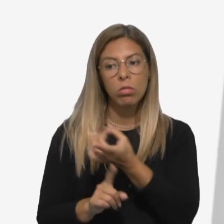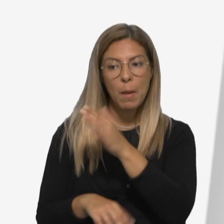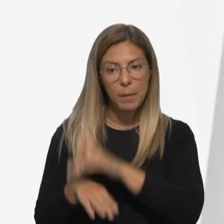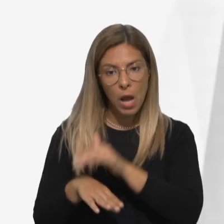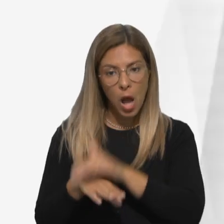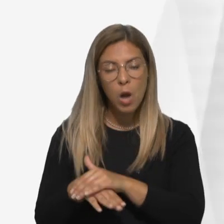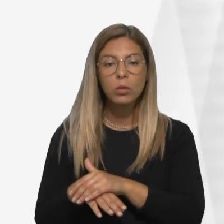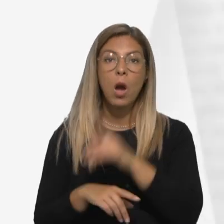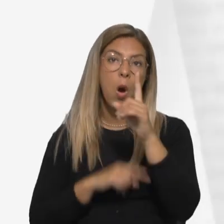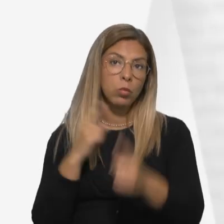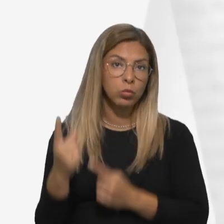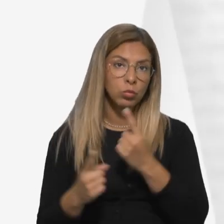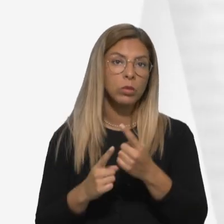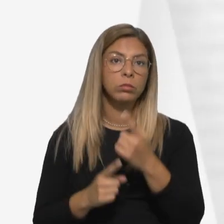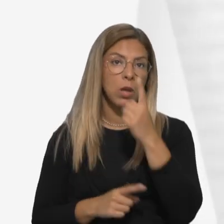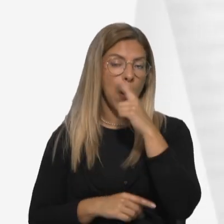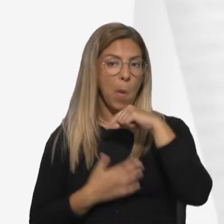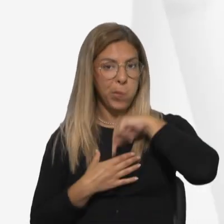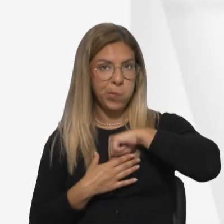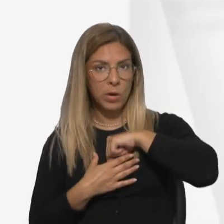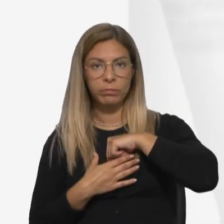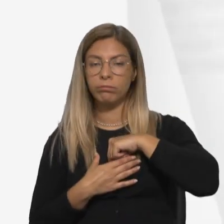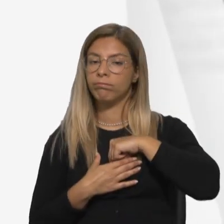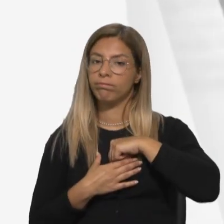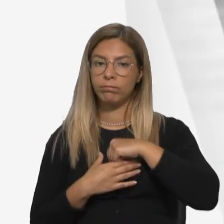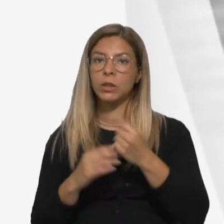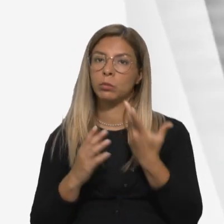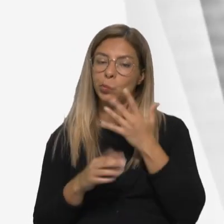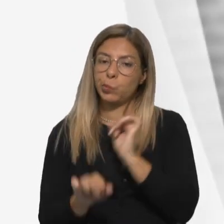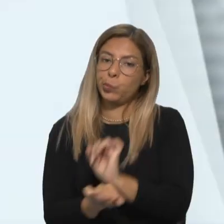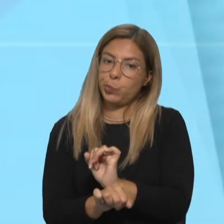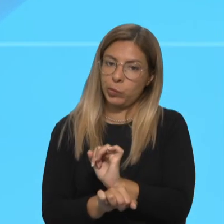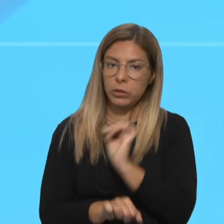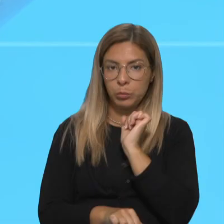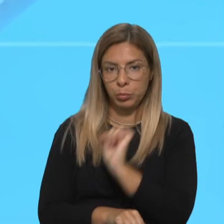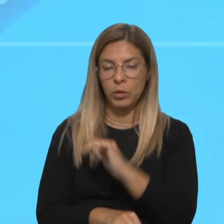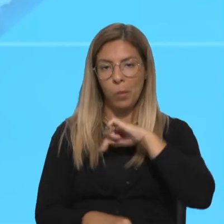àqueles a quem os retiverdes, ser-lhes-ão retidos."